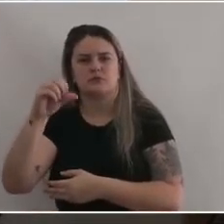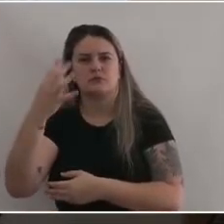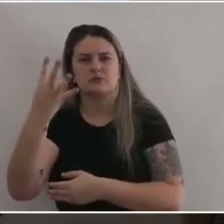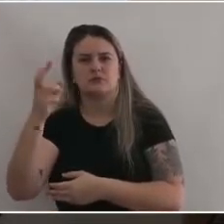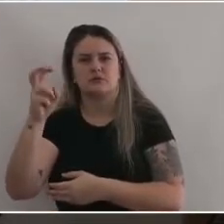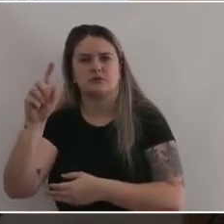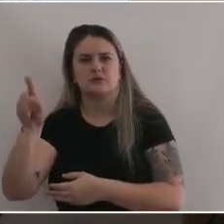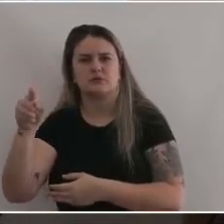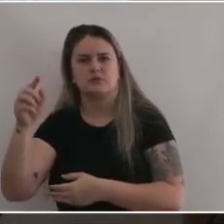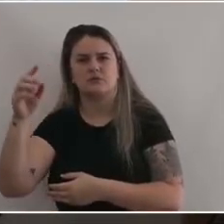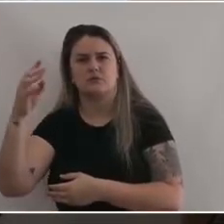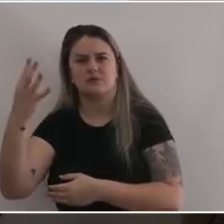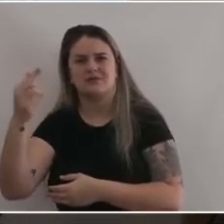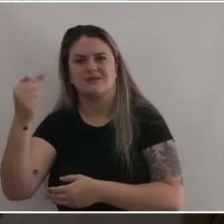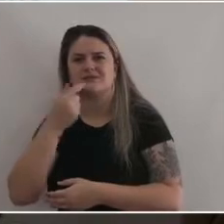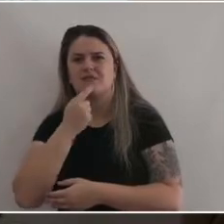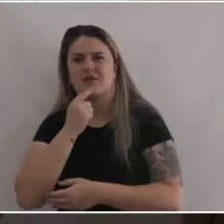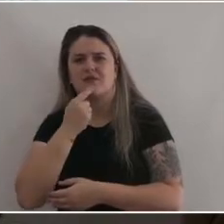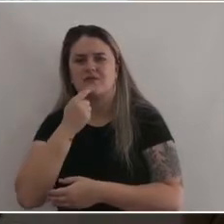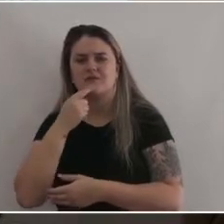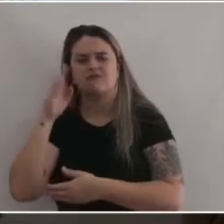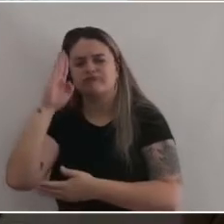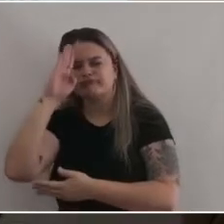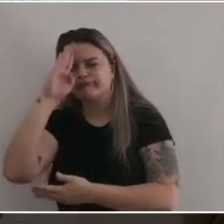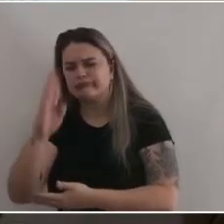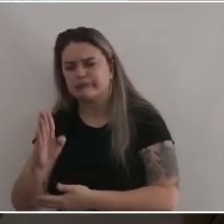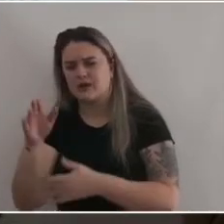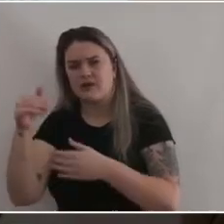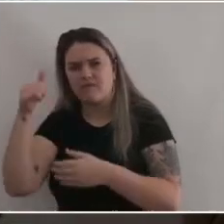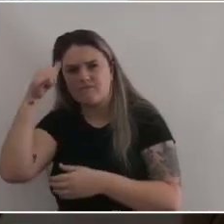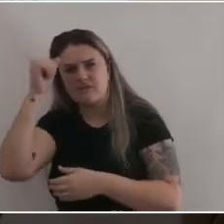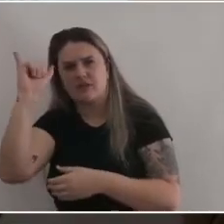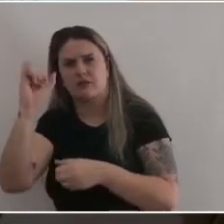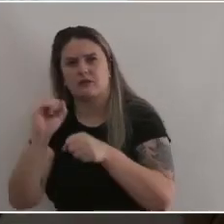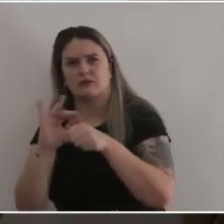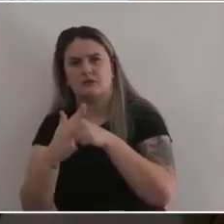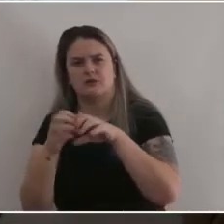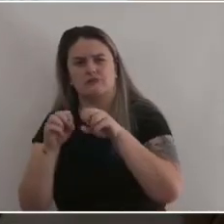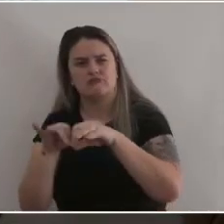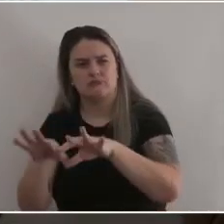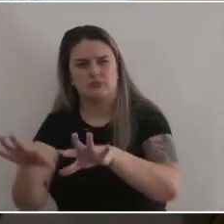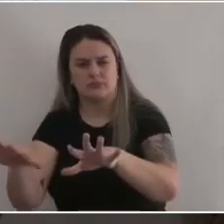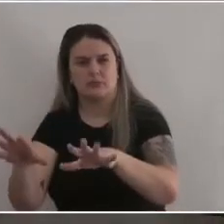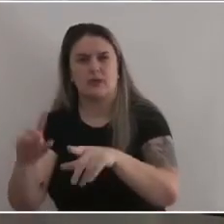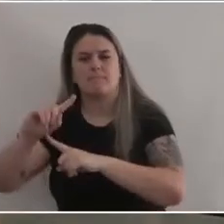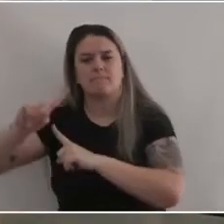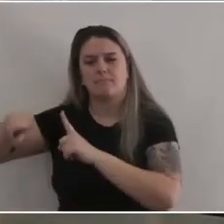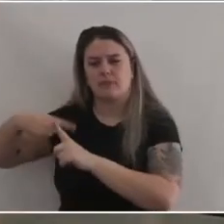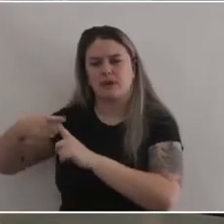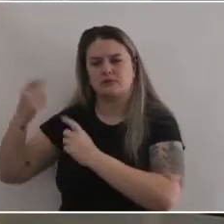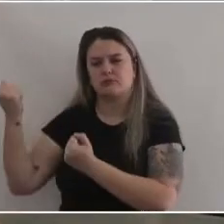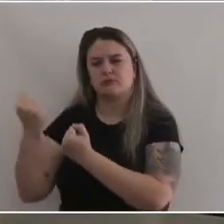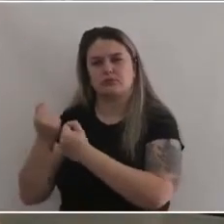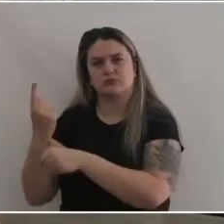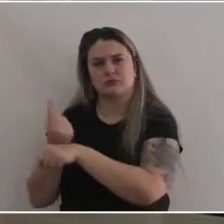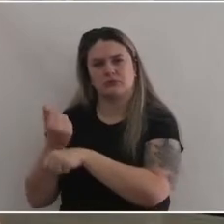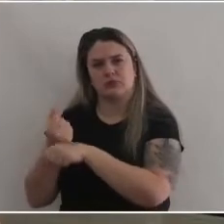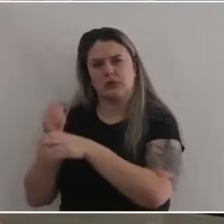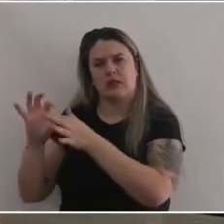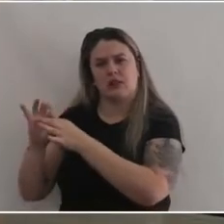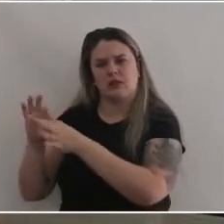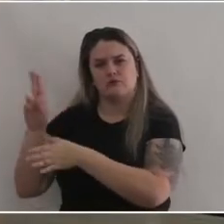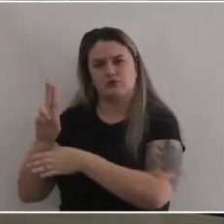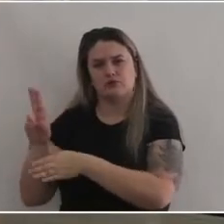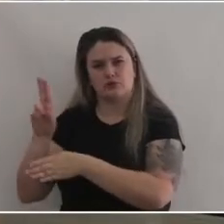4.812.995,47 diretamente para o combate ao Covid. Somando mais o auxílio financeiro, que é de livre